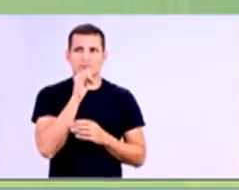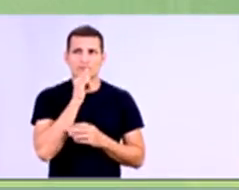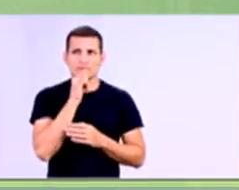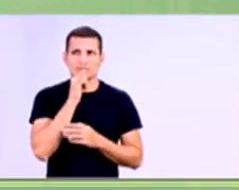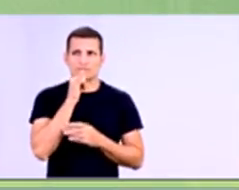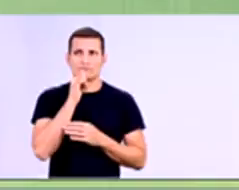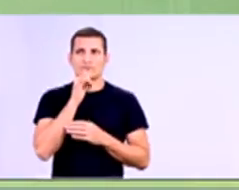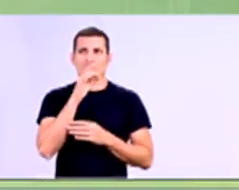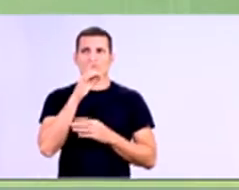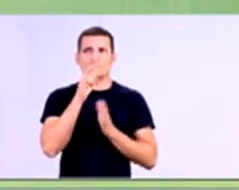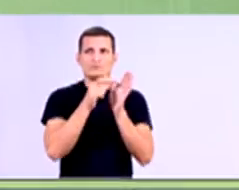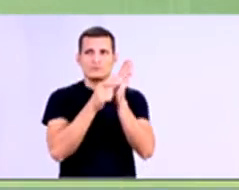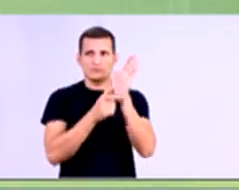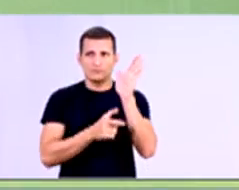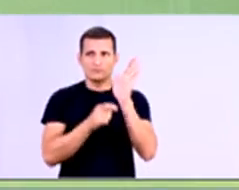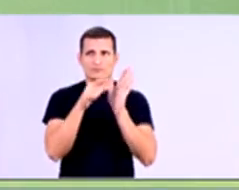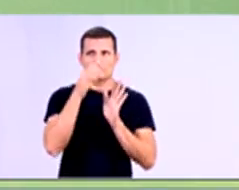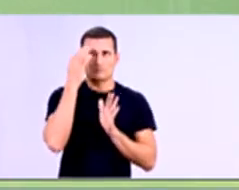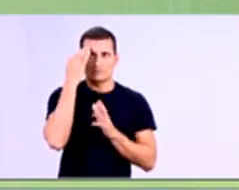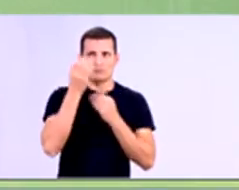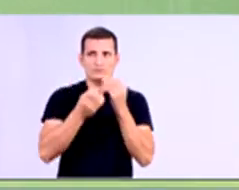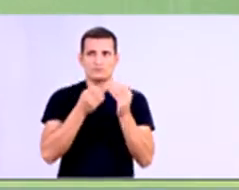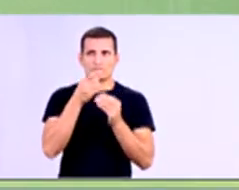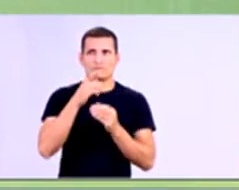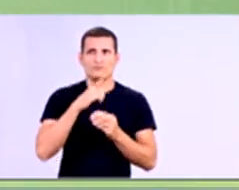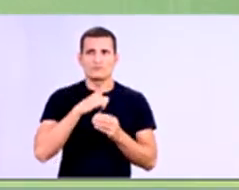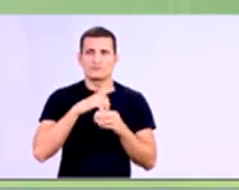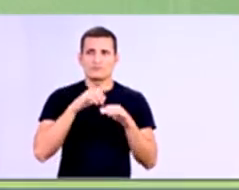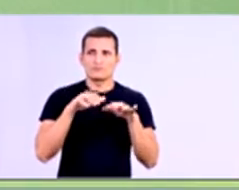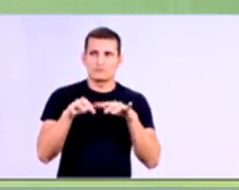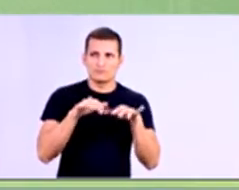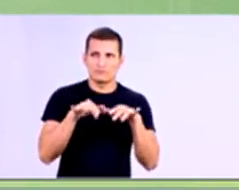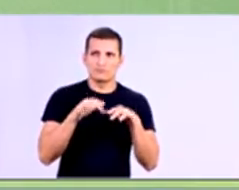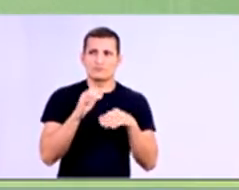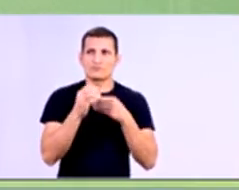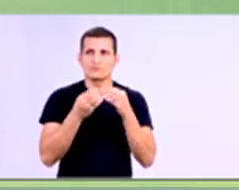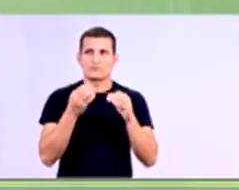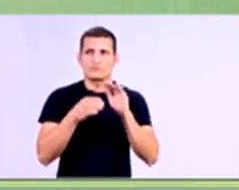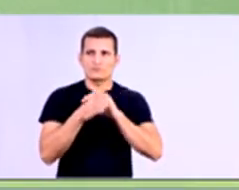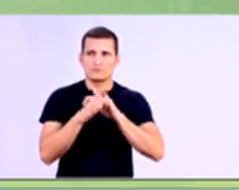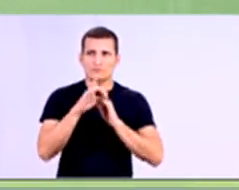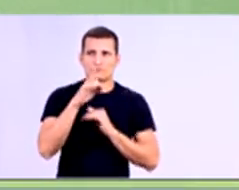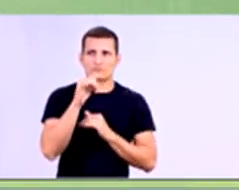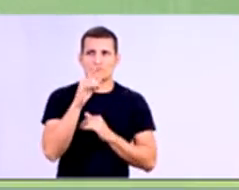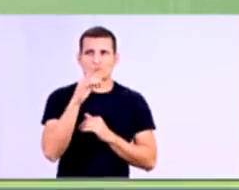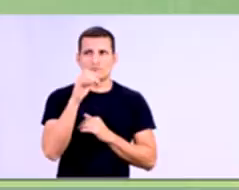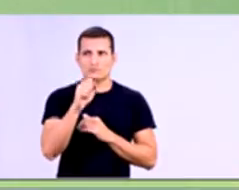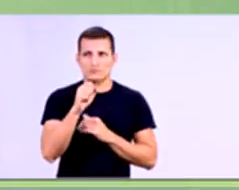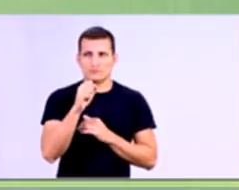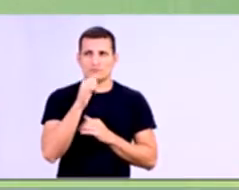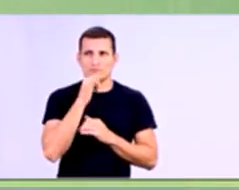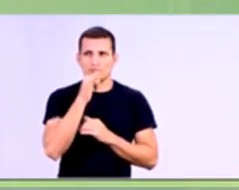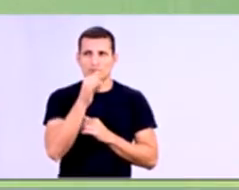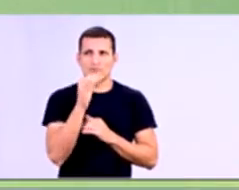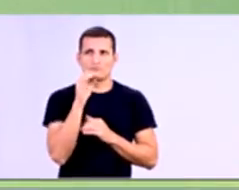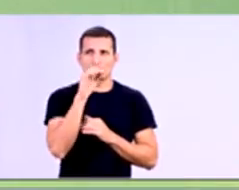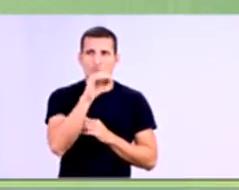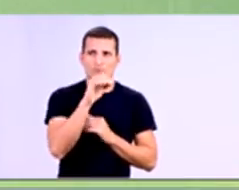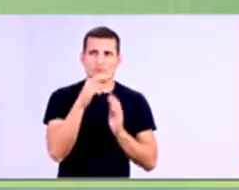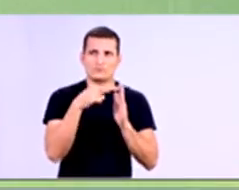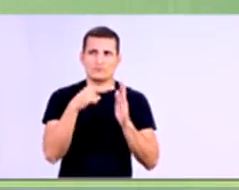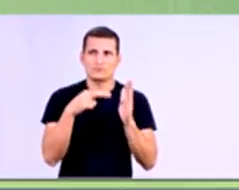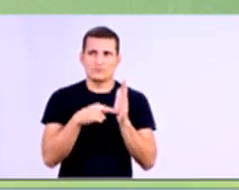de dados, ele sabe como que ele tem que fazer a crítica para a entrada desses dados. Então, se eu coloquei como